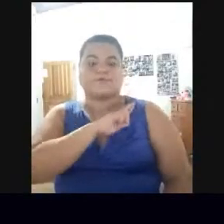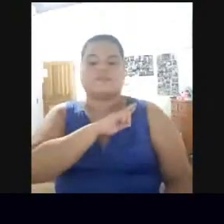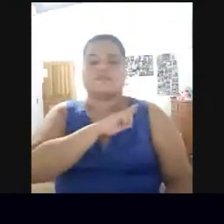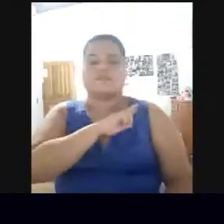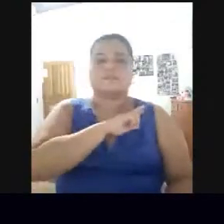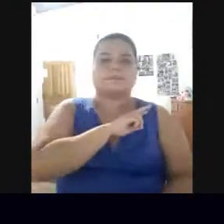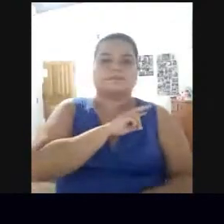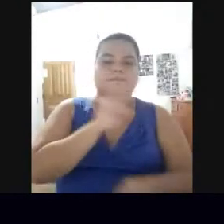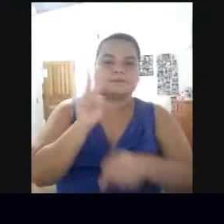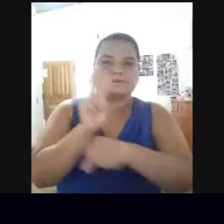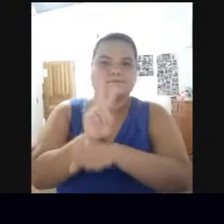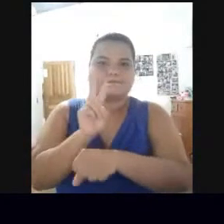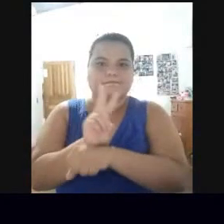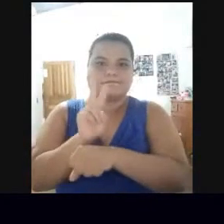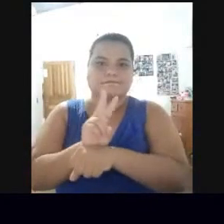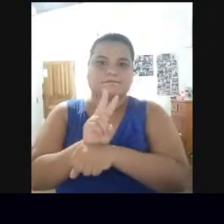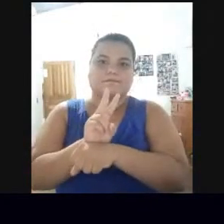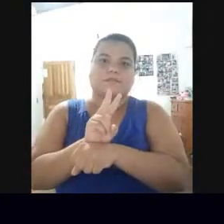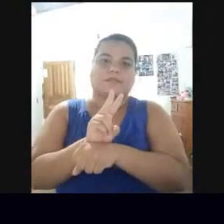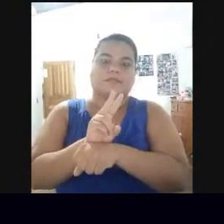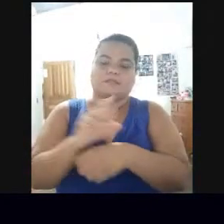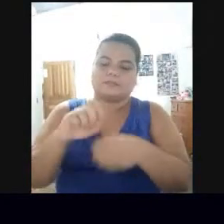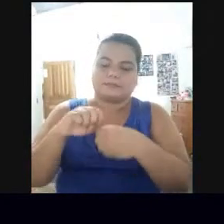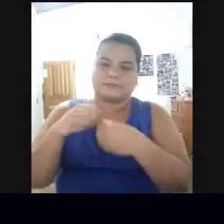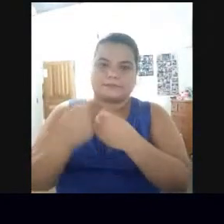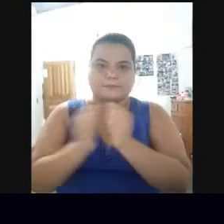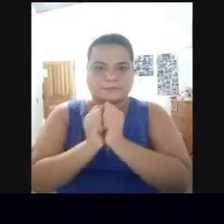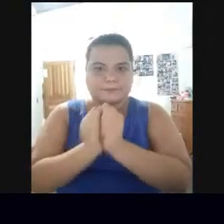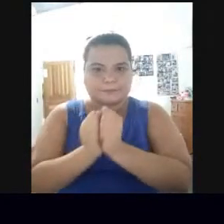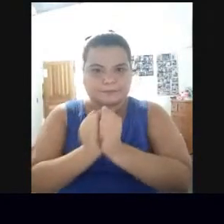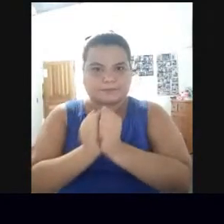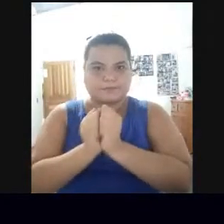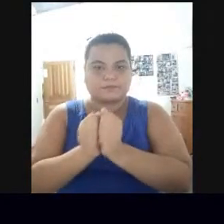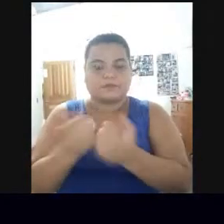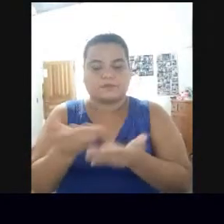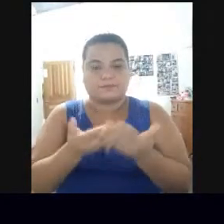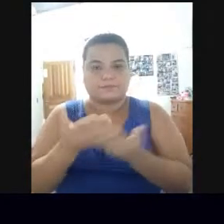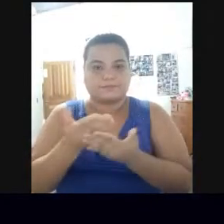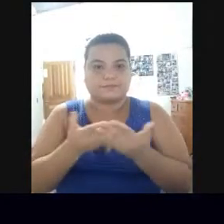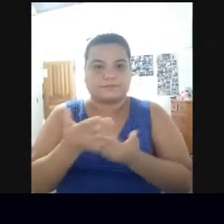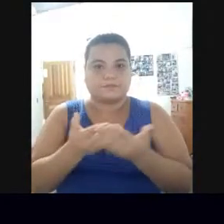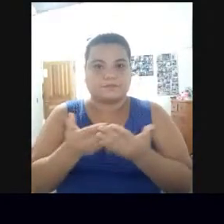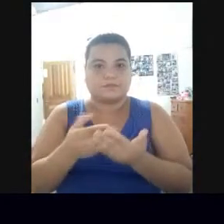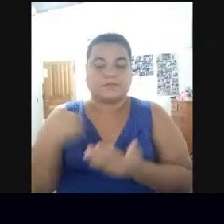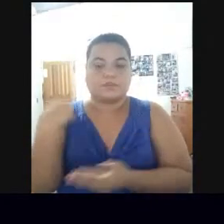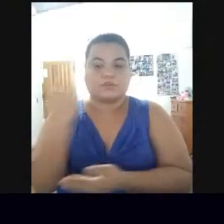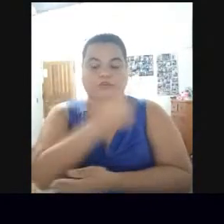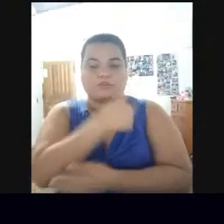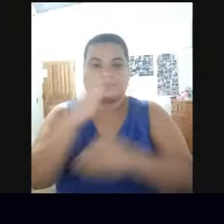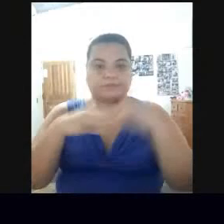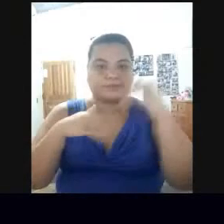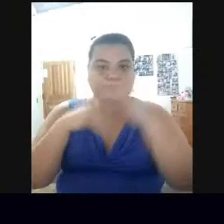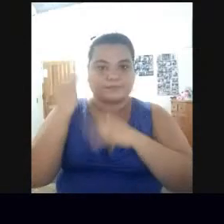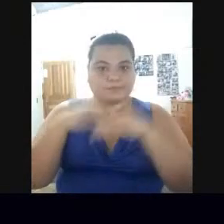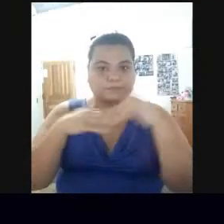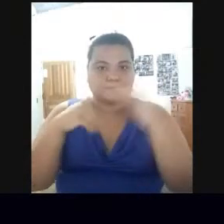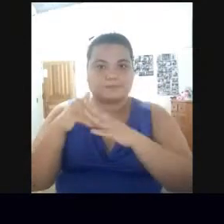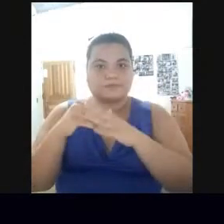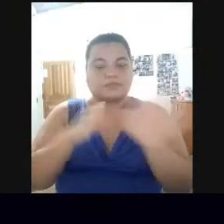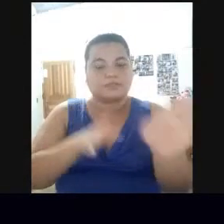vão ser os grandes parceiros, na verdade, para esse tratamento. Então, a gente, como profissional, orientar que eles precisam